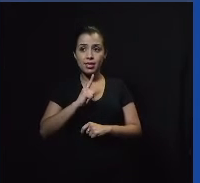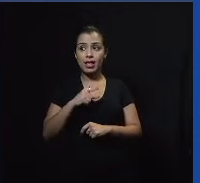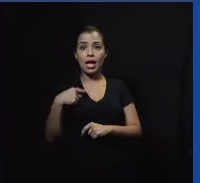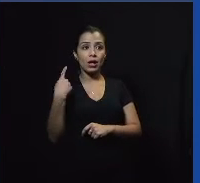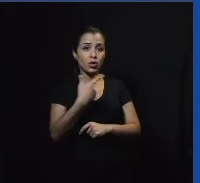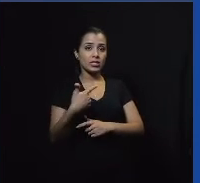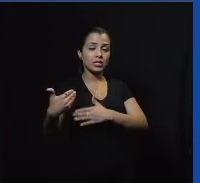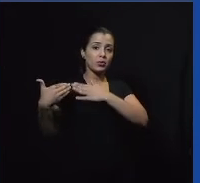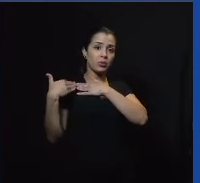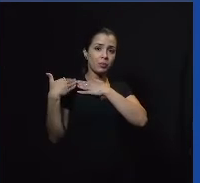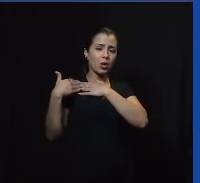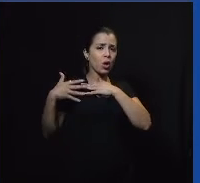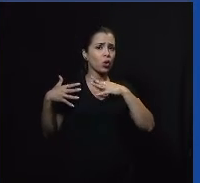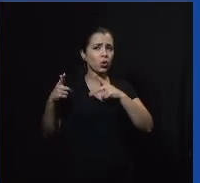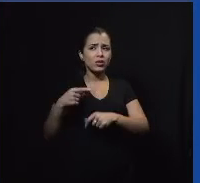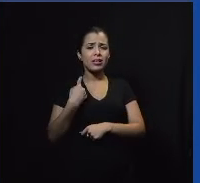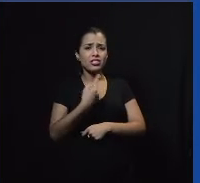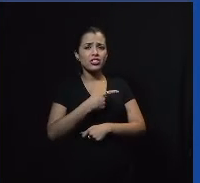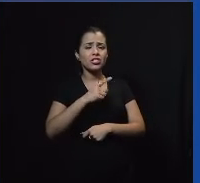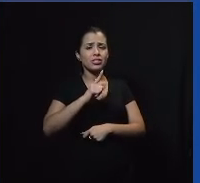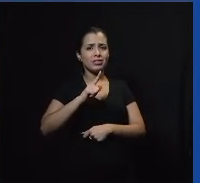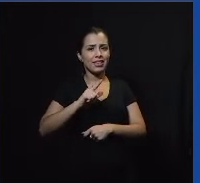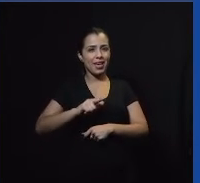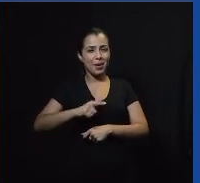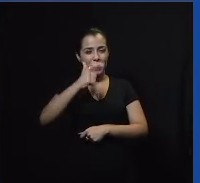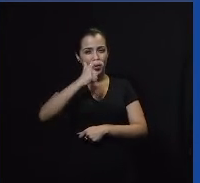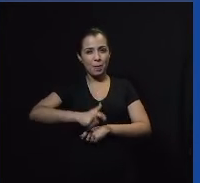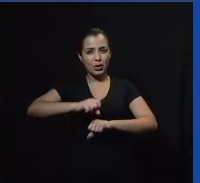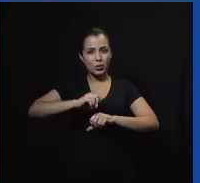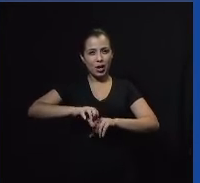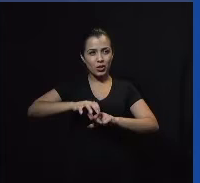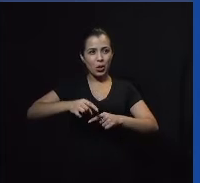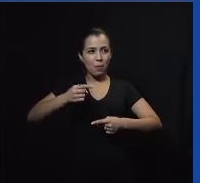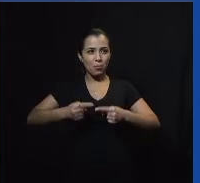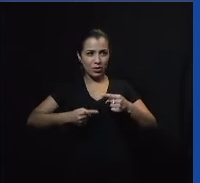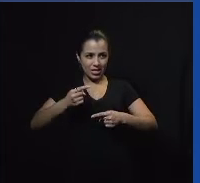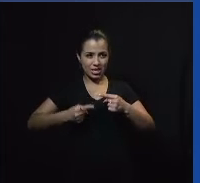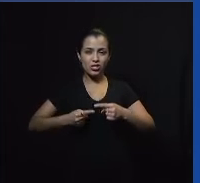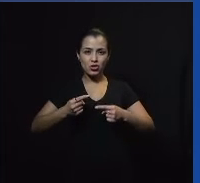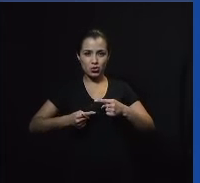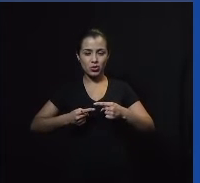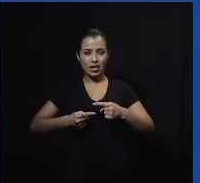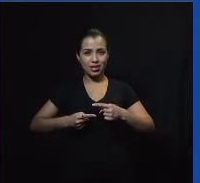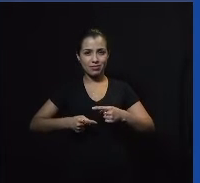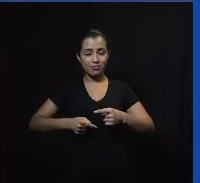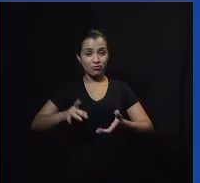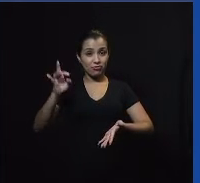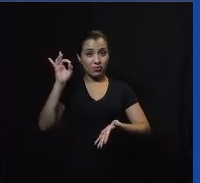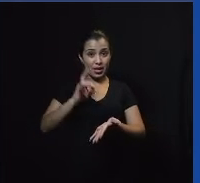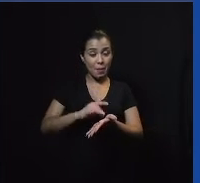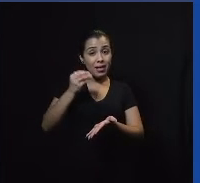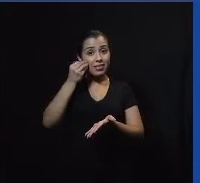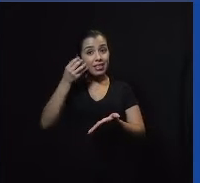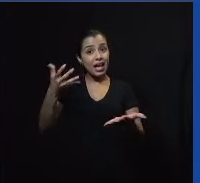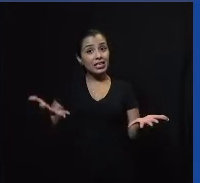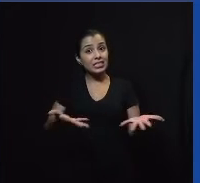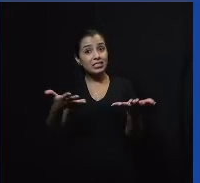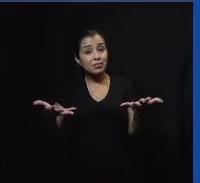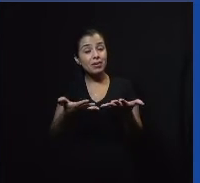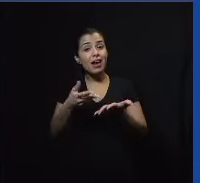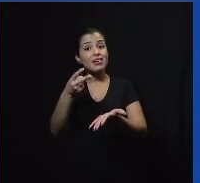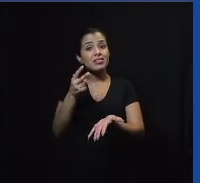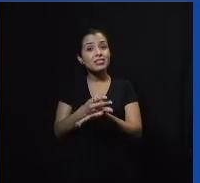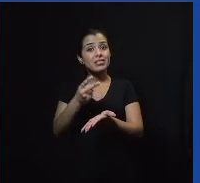né? Todos nós aqui, enquanto educadores políticos, né? De sermos educadores de fato, para inspirar cada vez mais